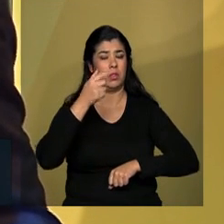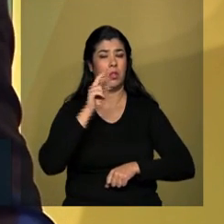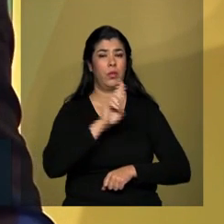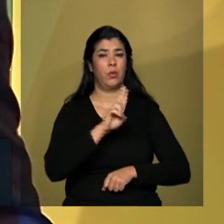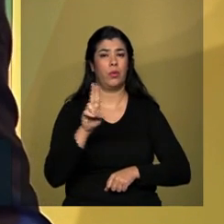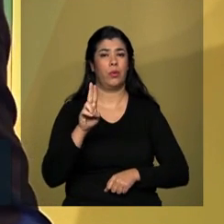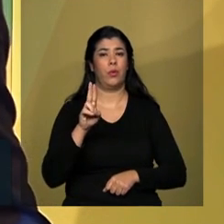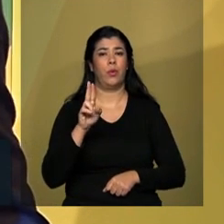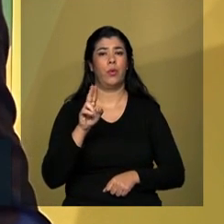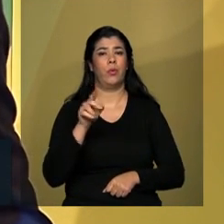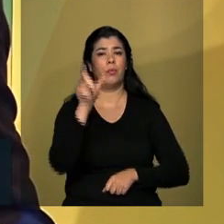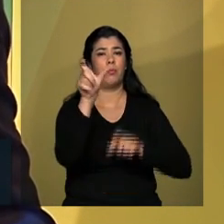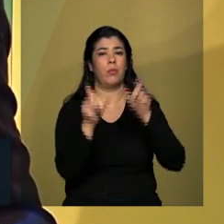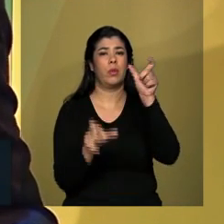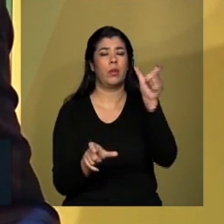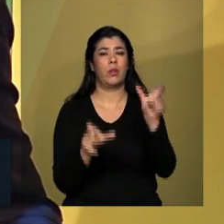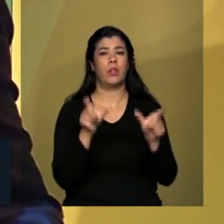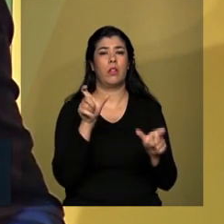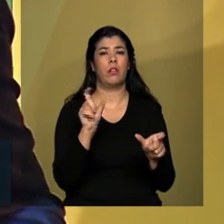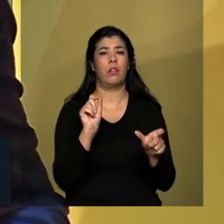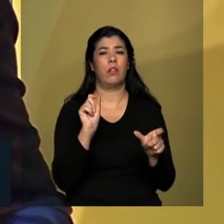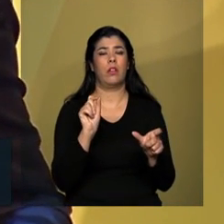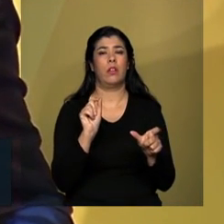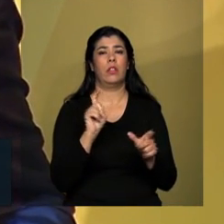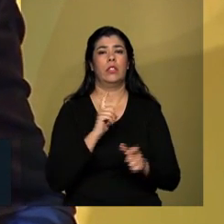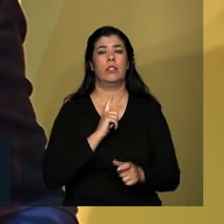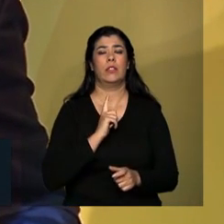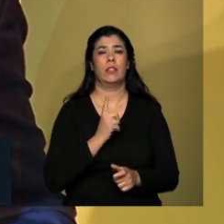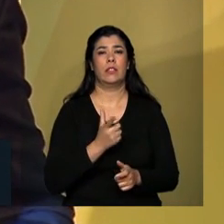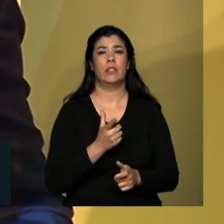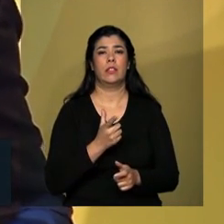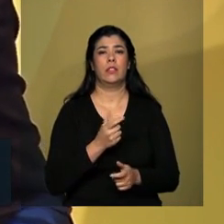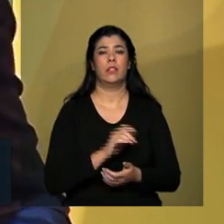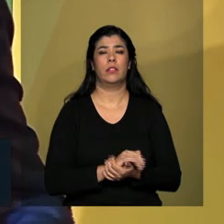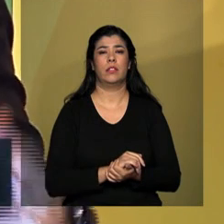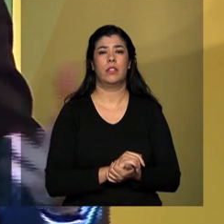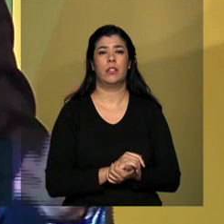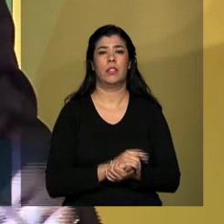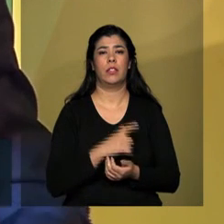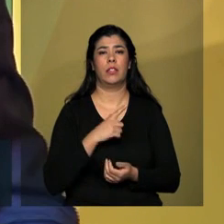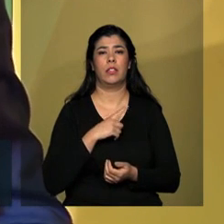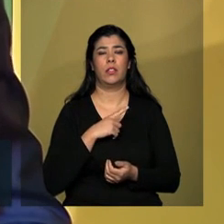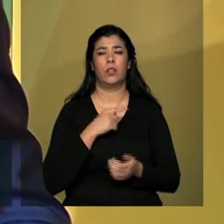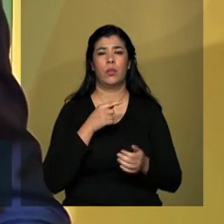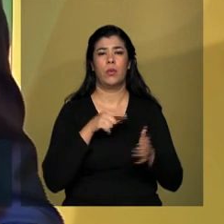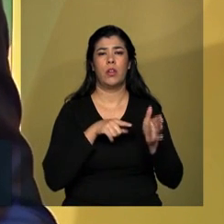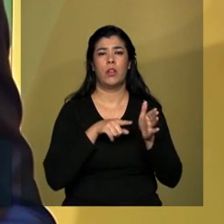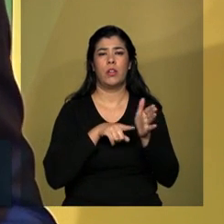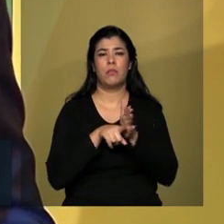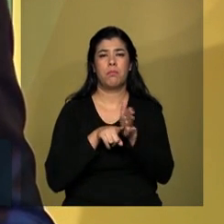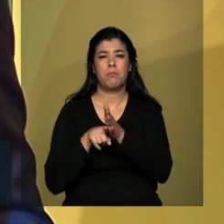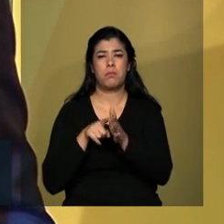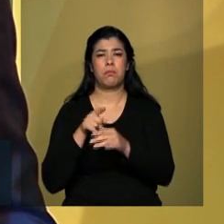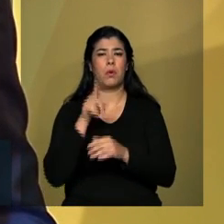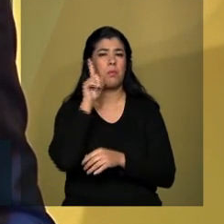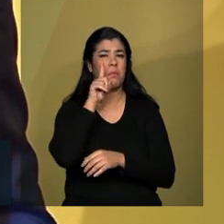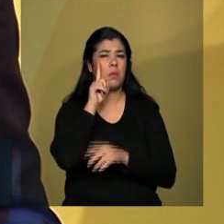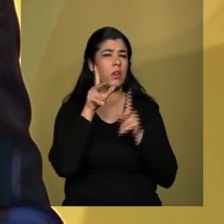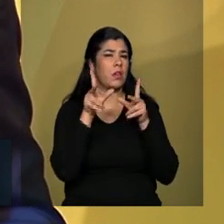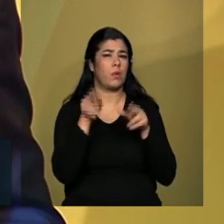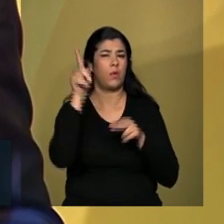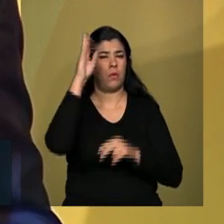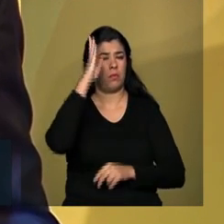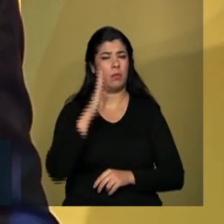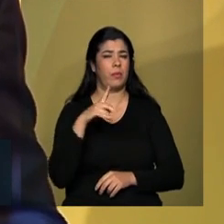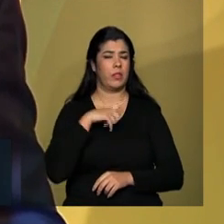chama investidor de fruto da parte de baixo da árvore, é uma expressão americana, tem muito disso do Brasil ainda para